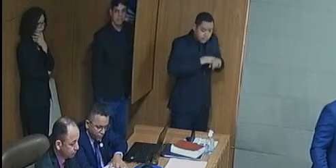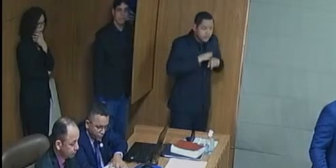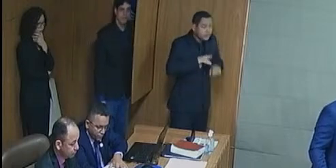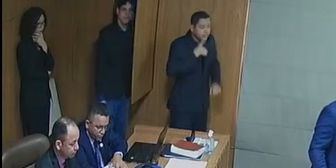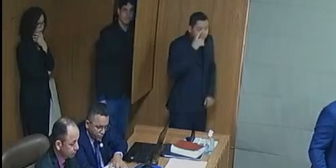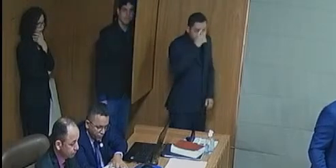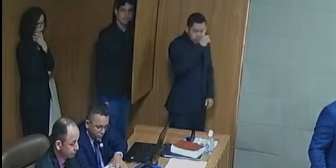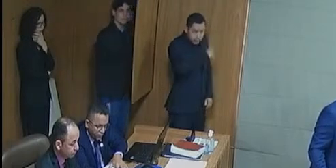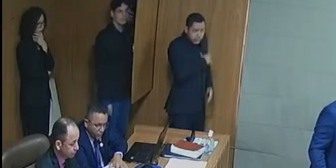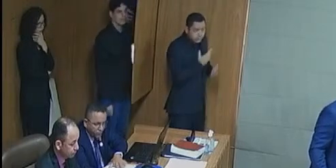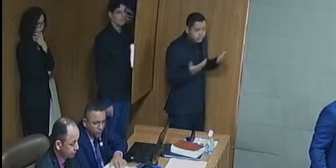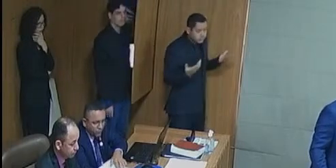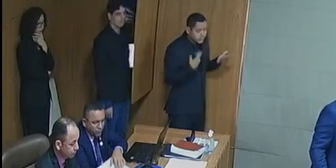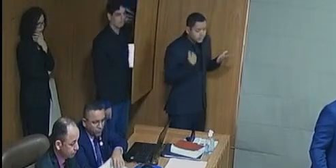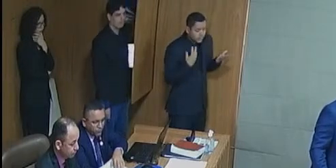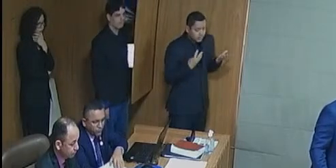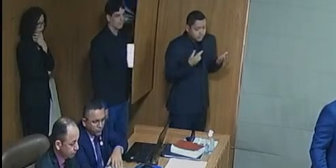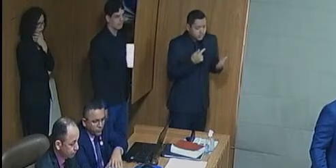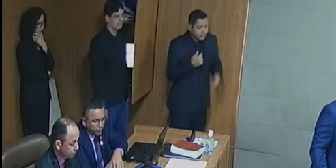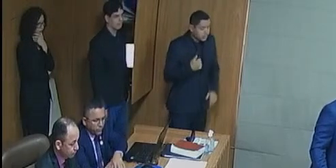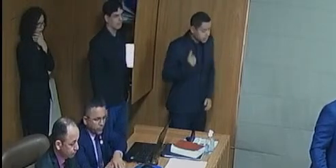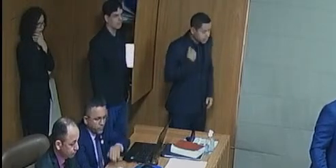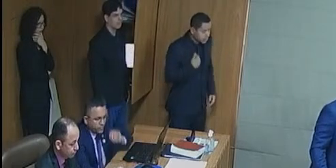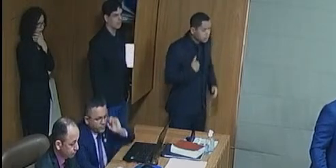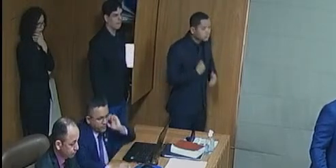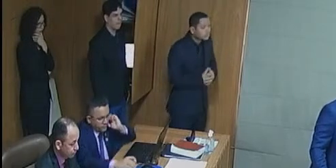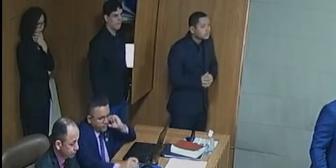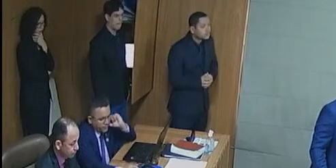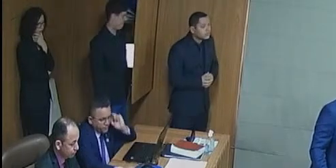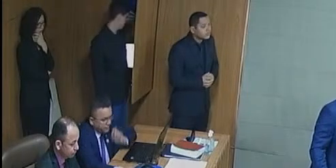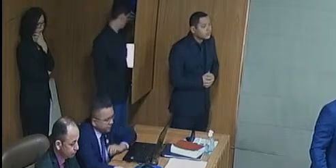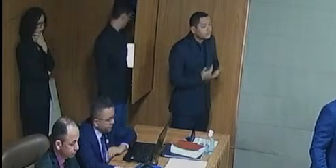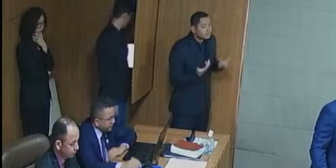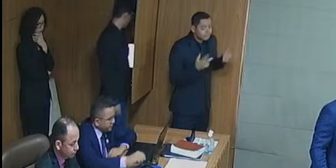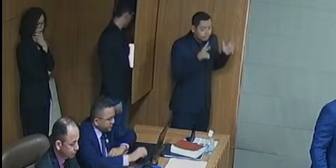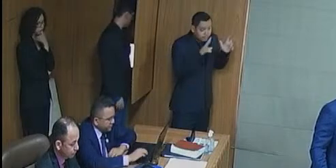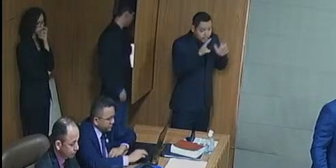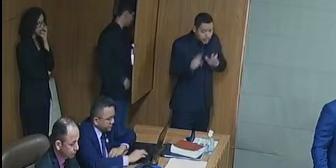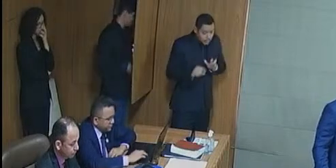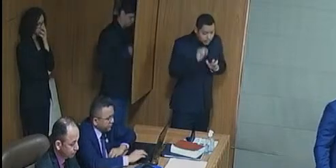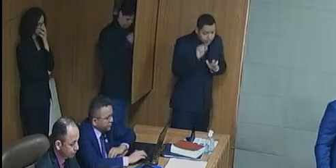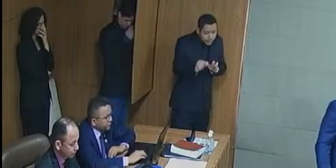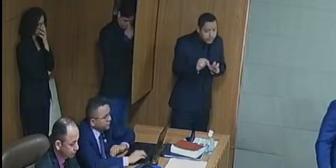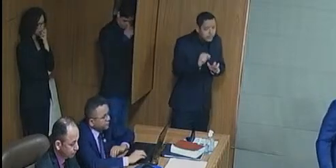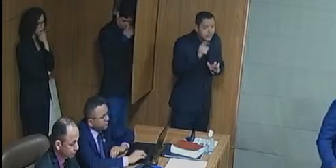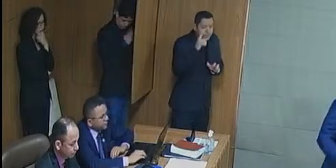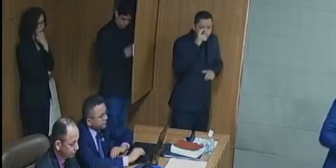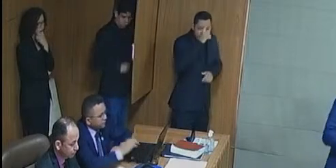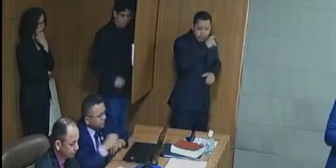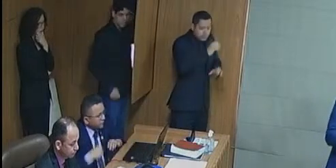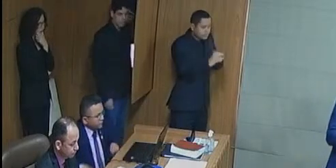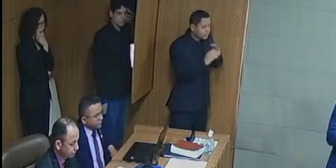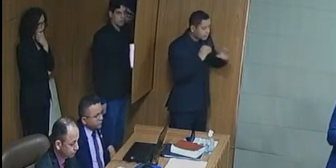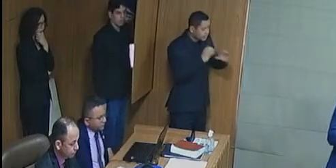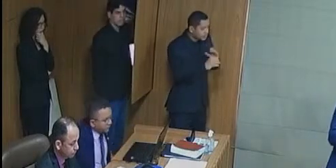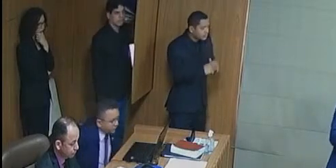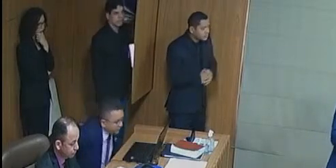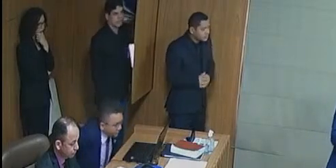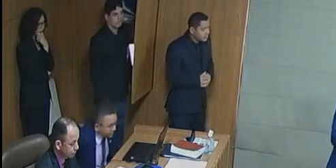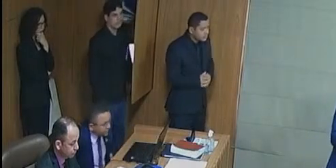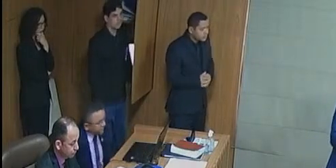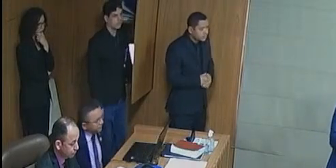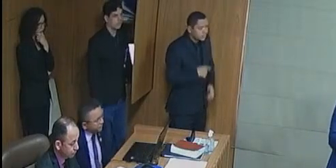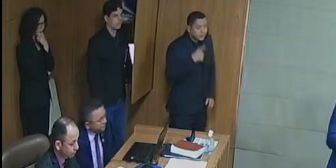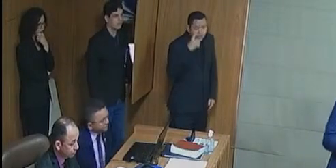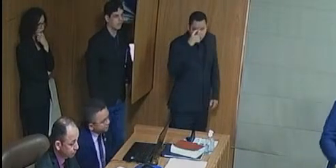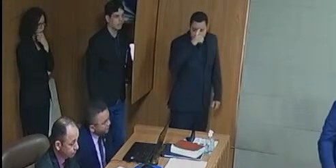aos meus 37 anos com temas de difícil interlocução